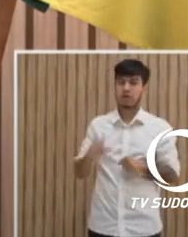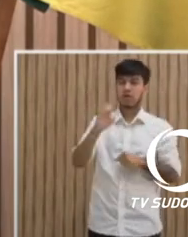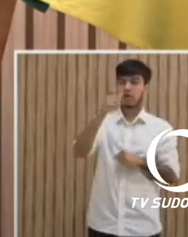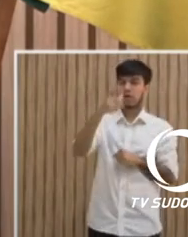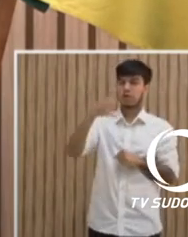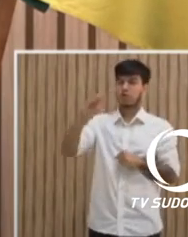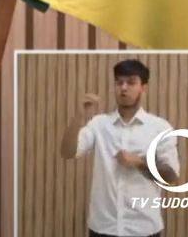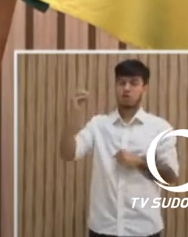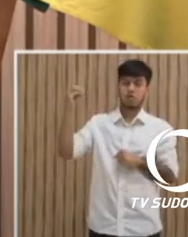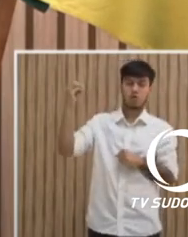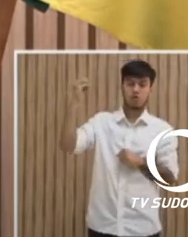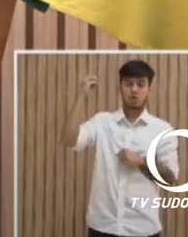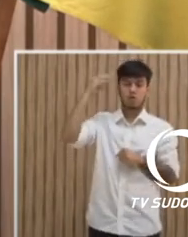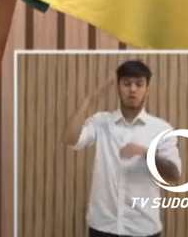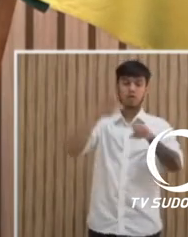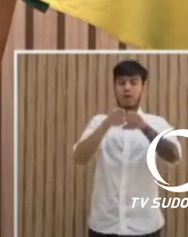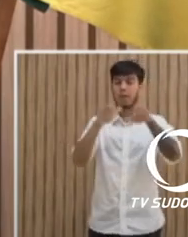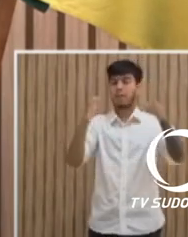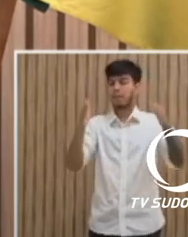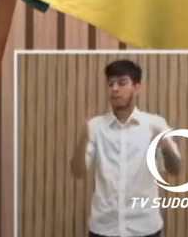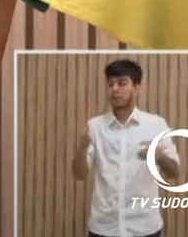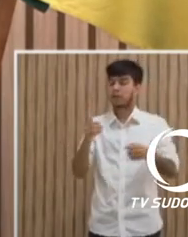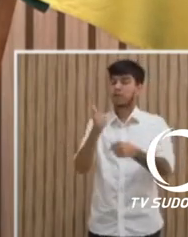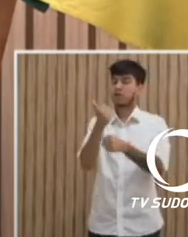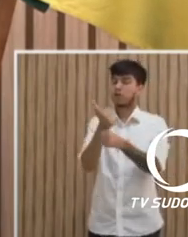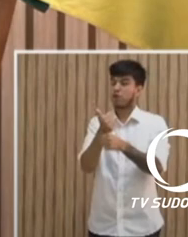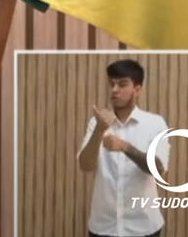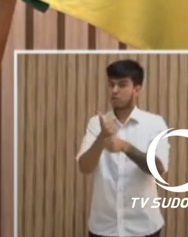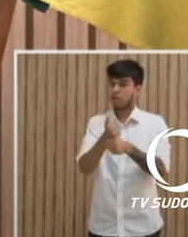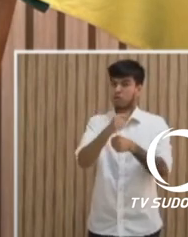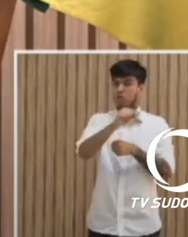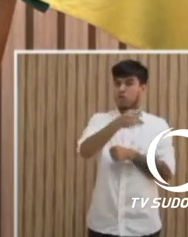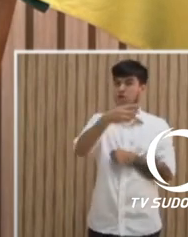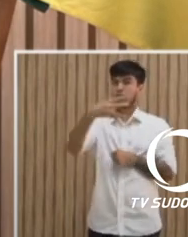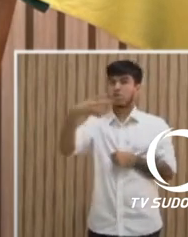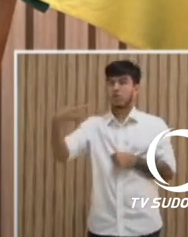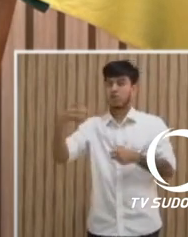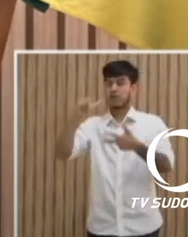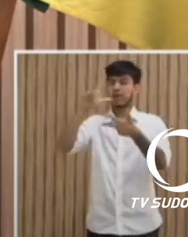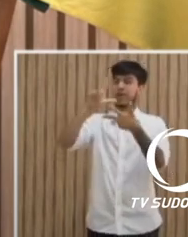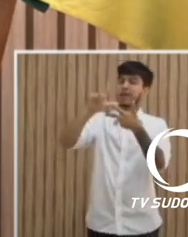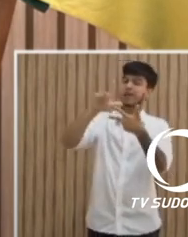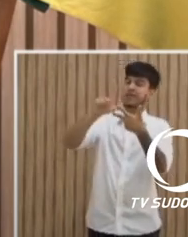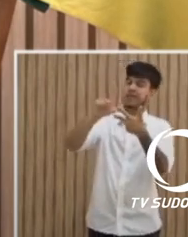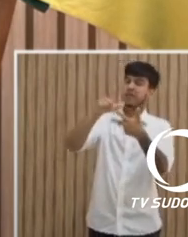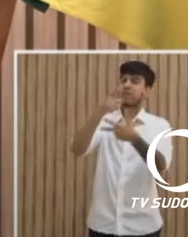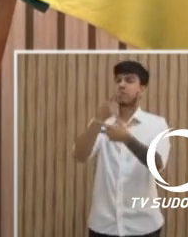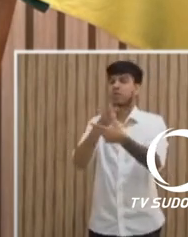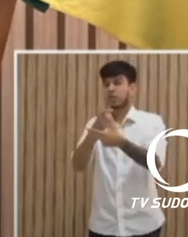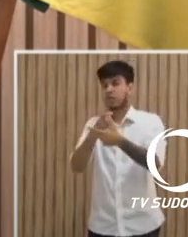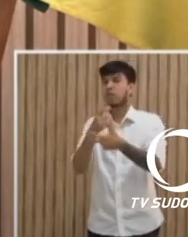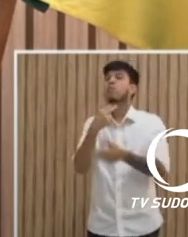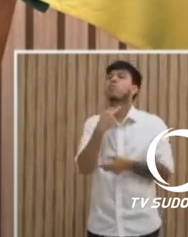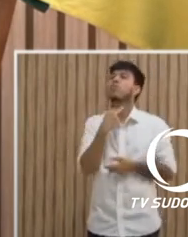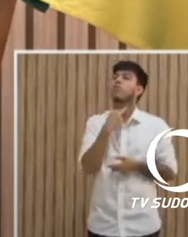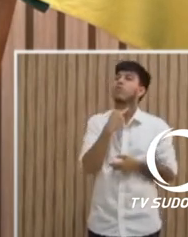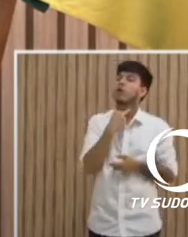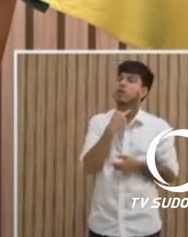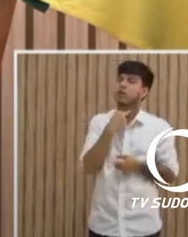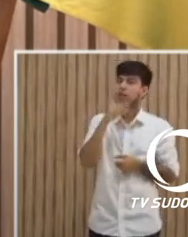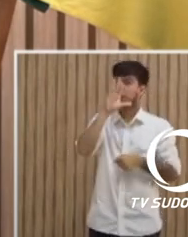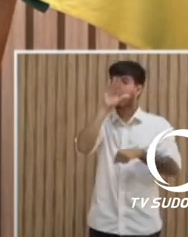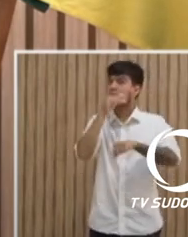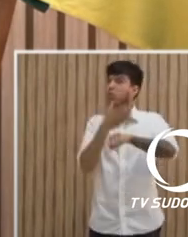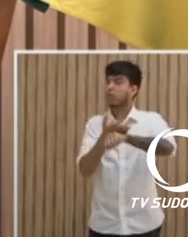mesa diretora e que em 2024 legislativo junto com o Executivo possa tornar Pato Branco um lugar